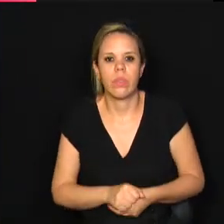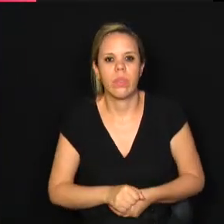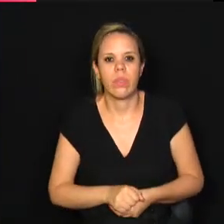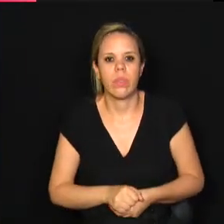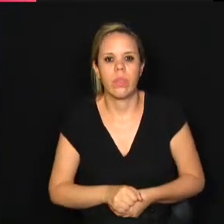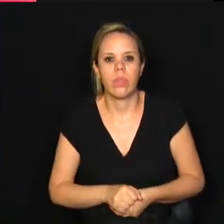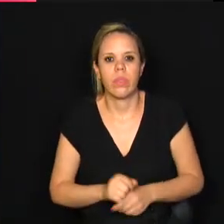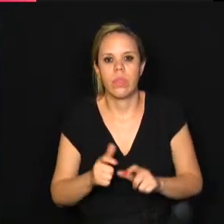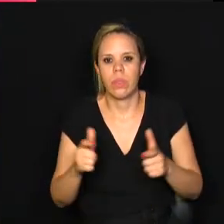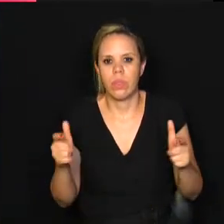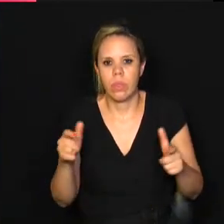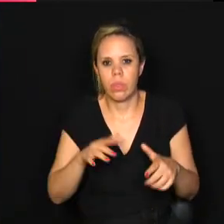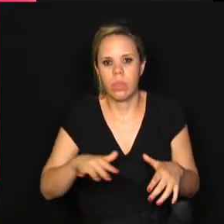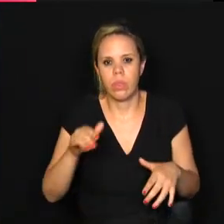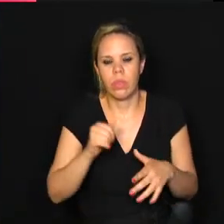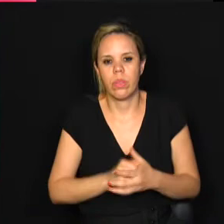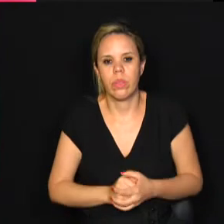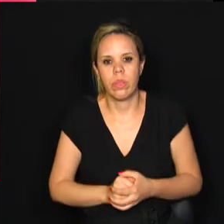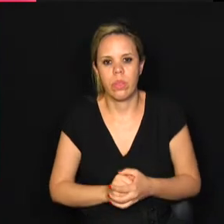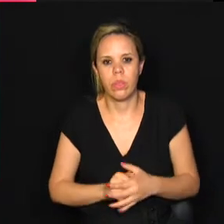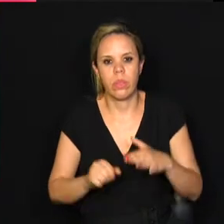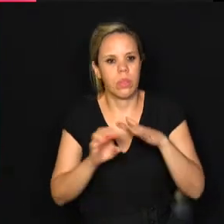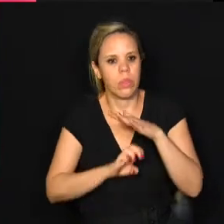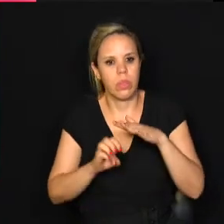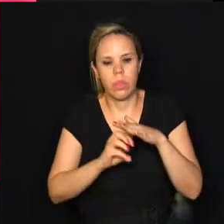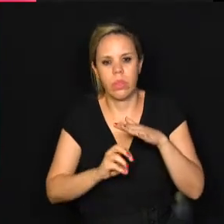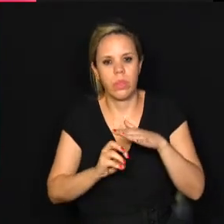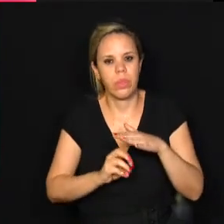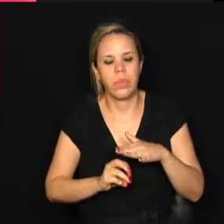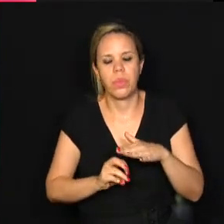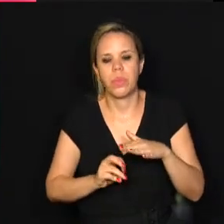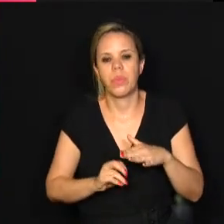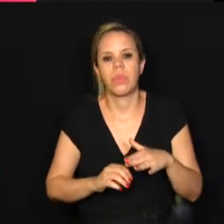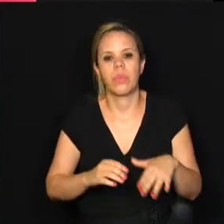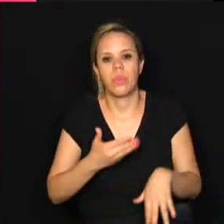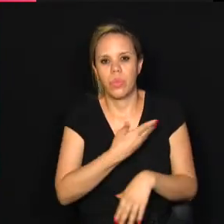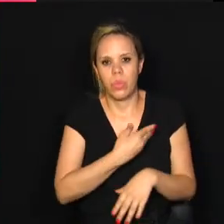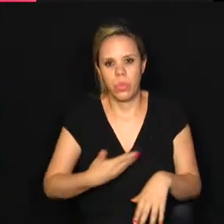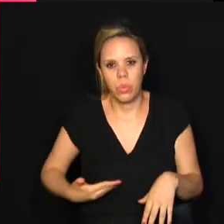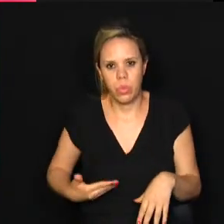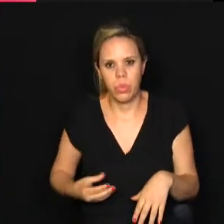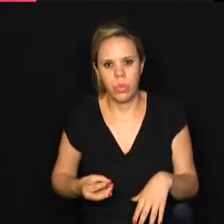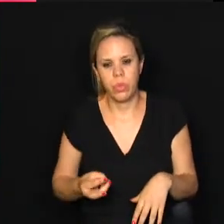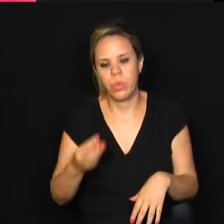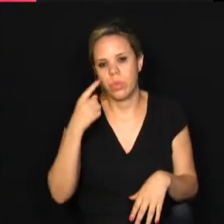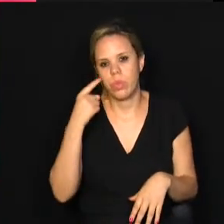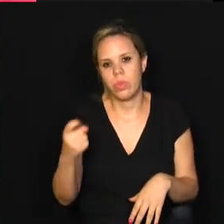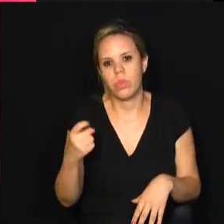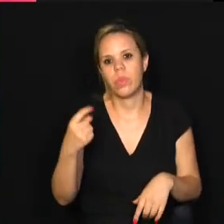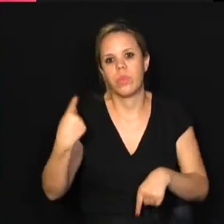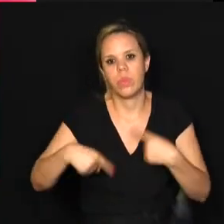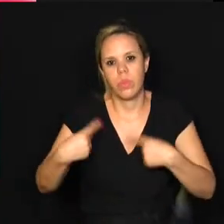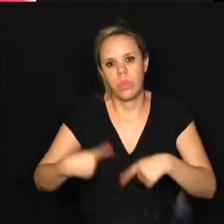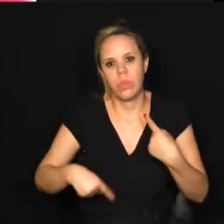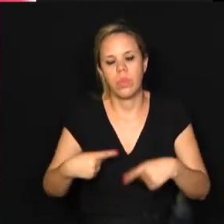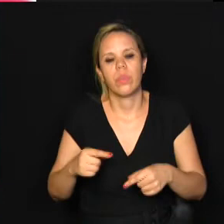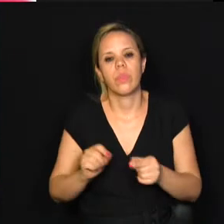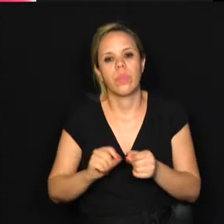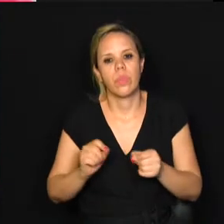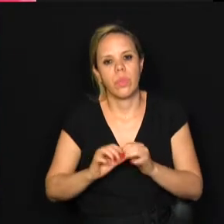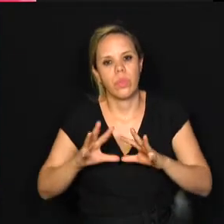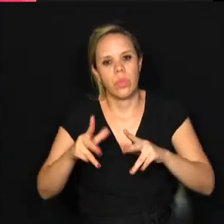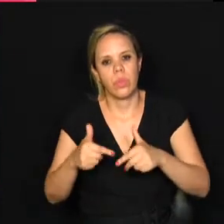das grandes empresas onde o governo tem o seu interesse político, acabou sendo feito todo esse